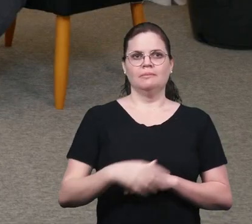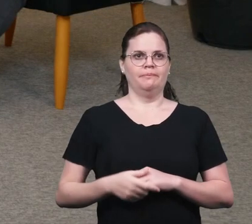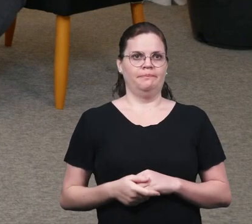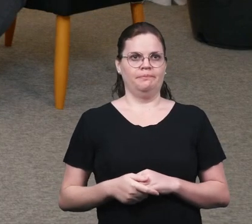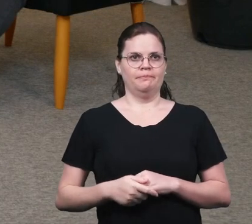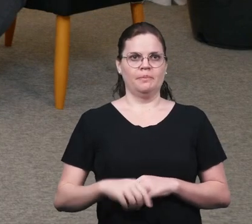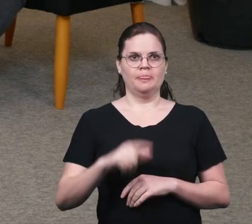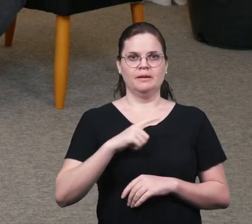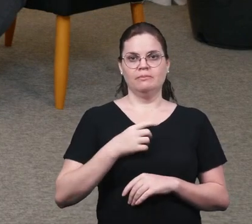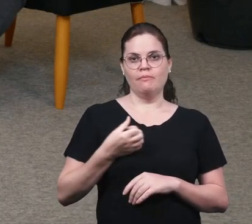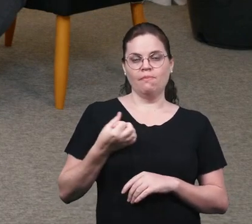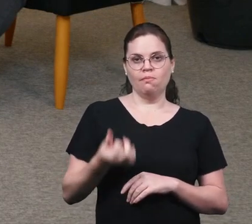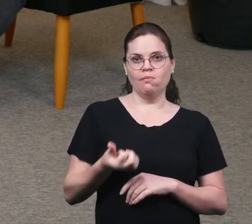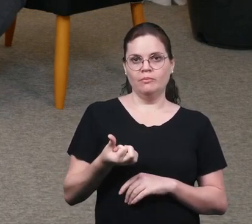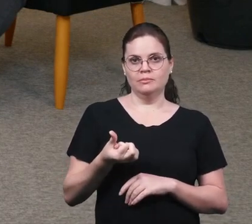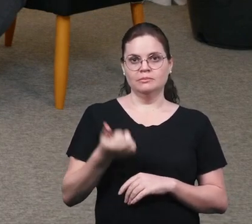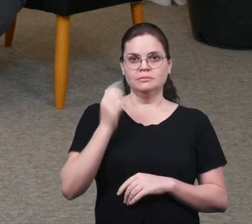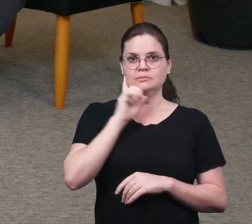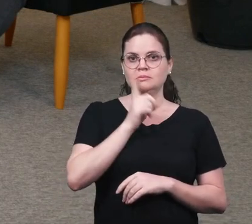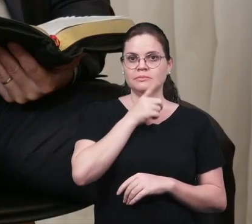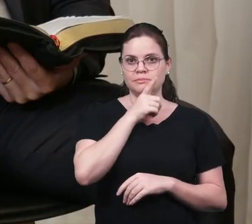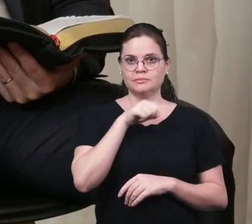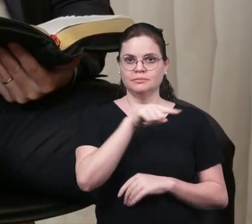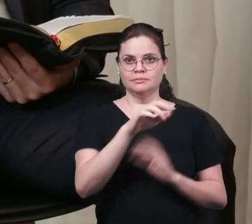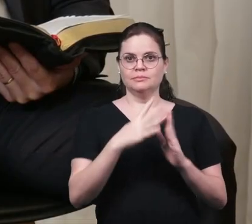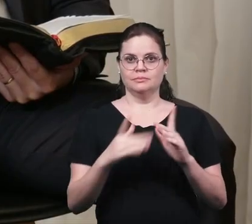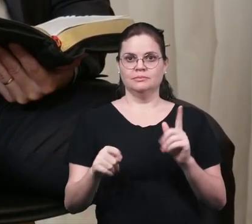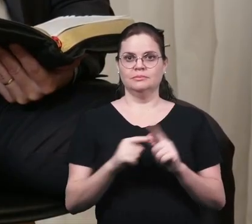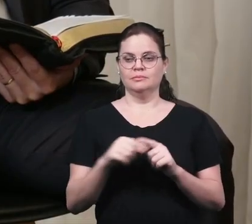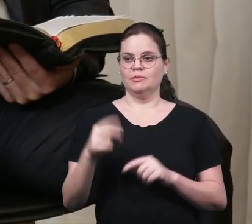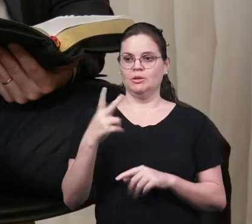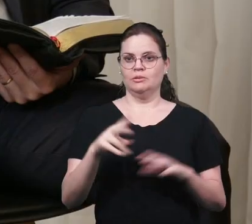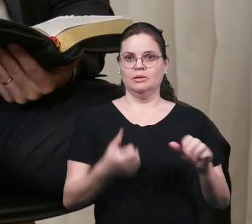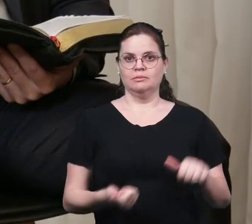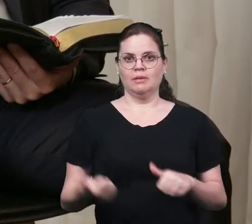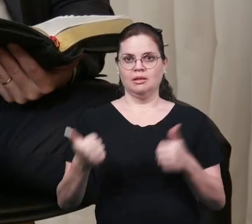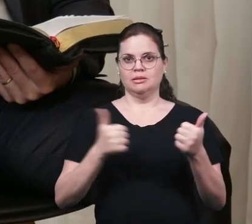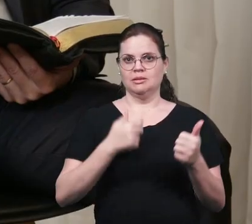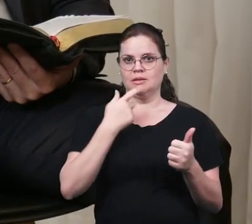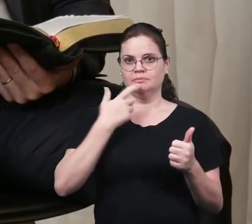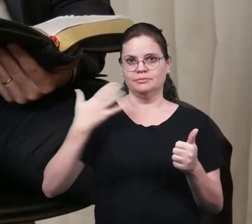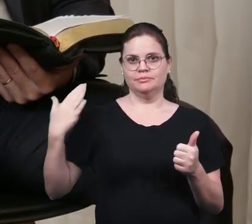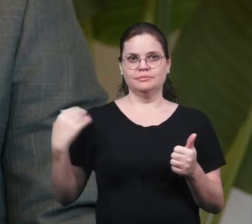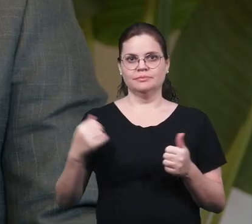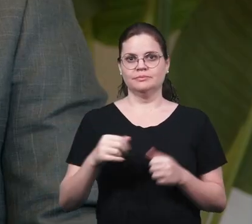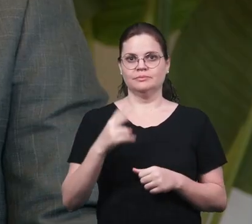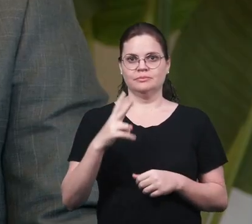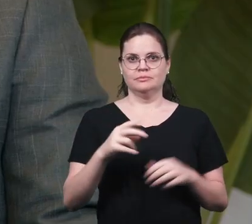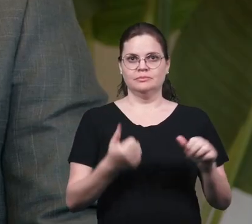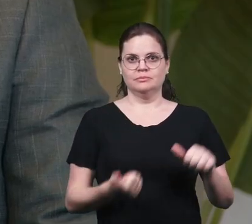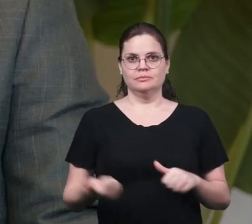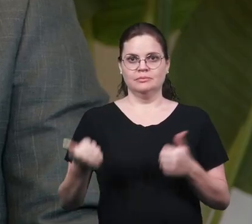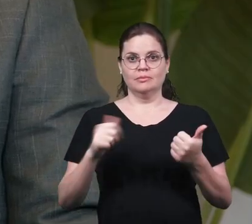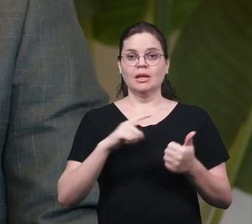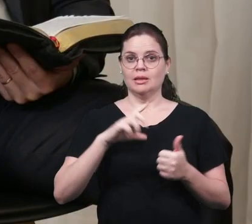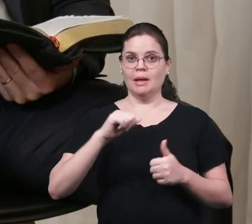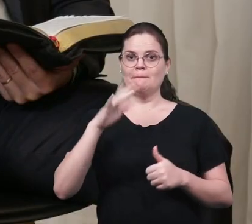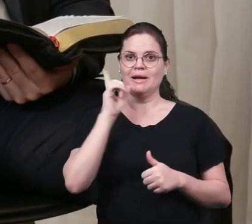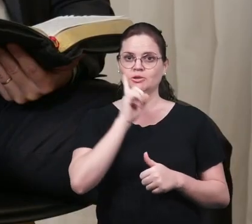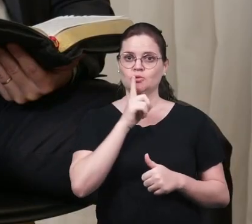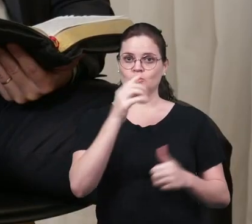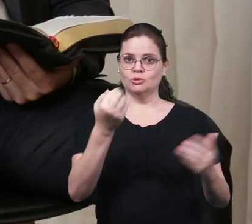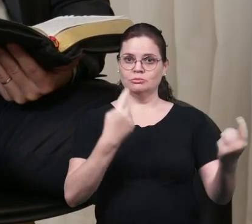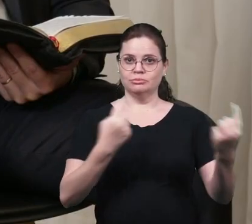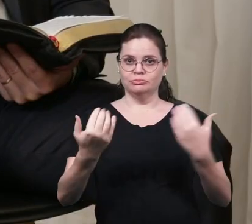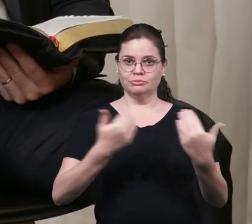temos 6 surdos lá na igreja, 2 se batizaram no último batismo, né? Louvado e mais surdos chegando, né?